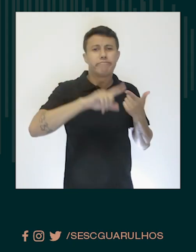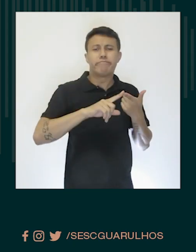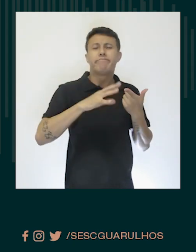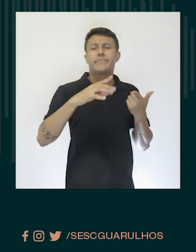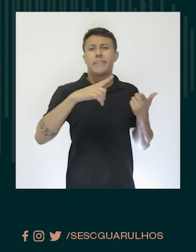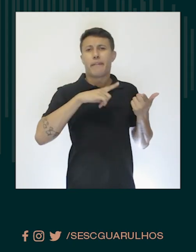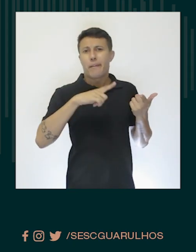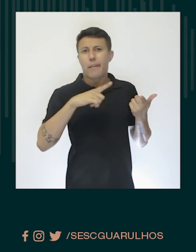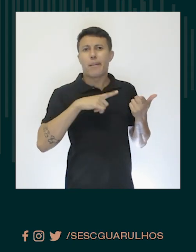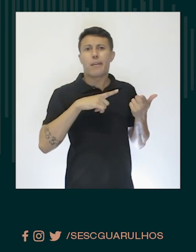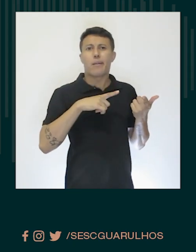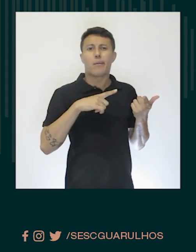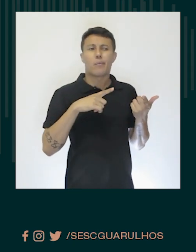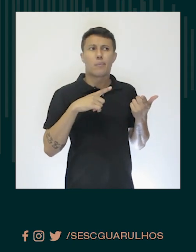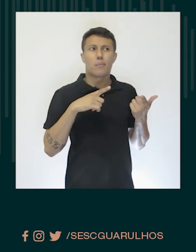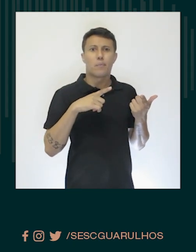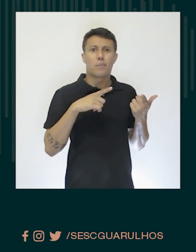conhecimento,